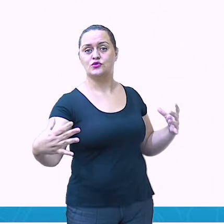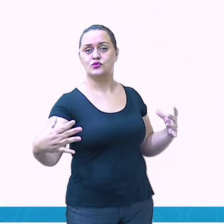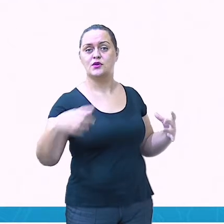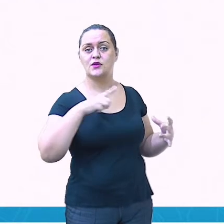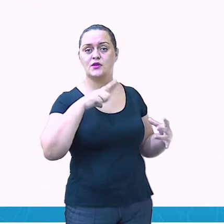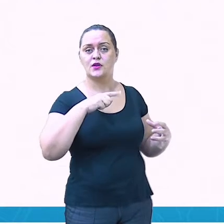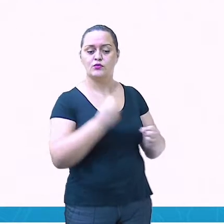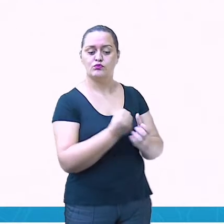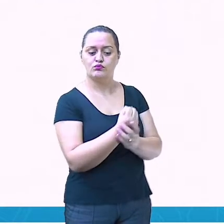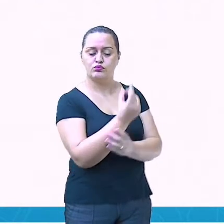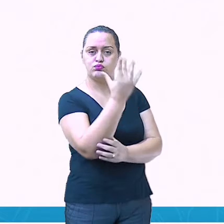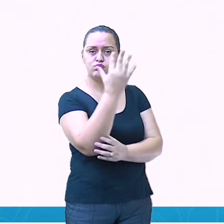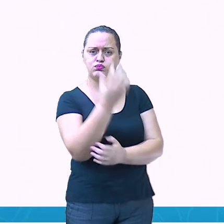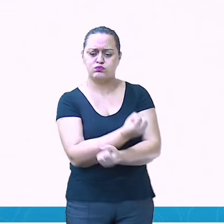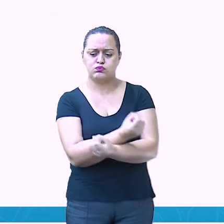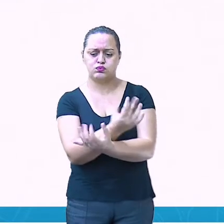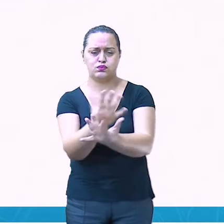cobiçada pelos outros.